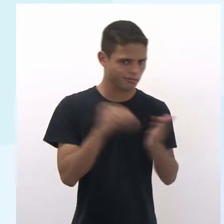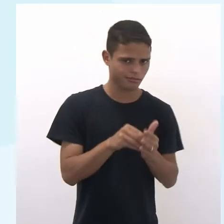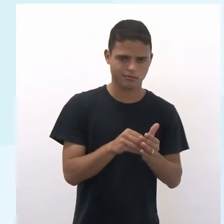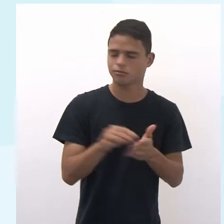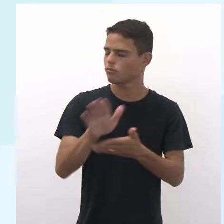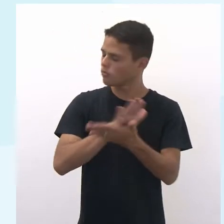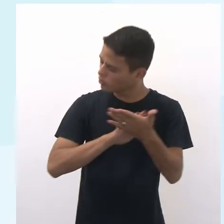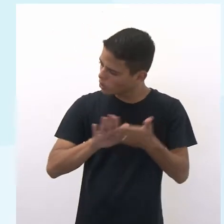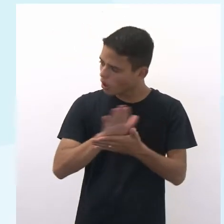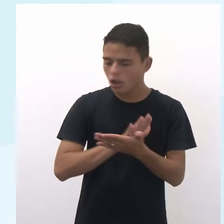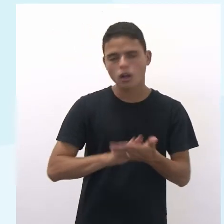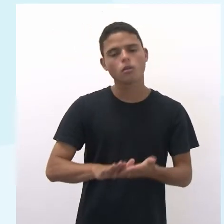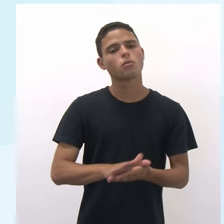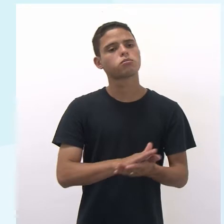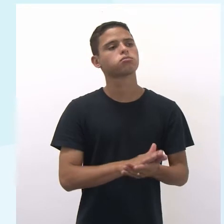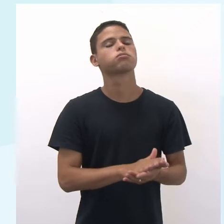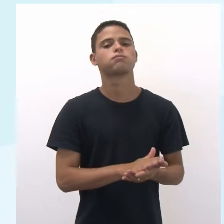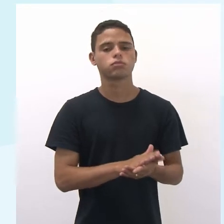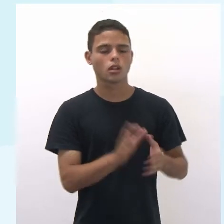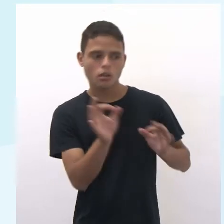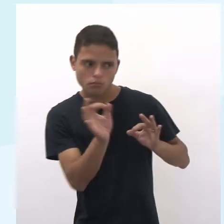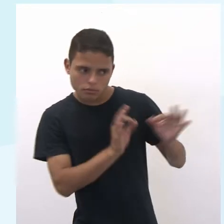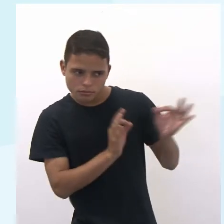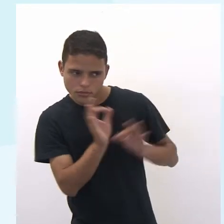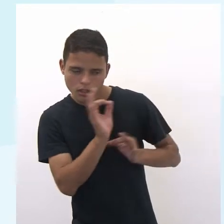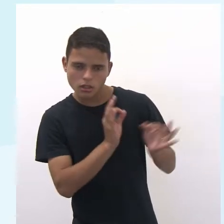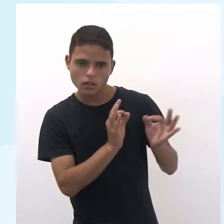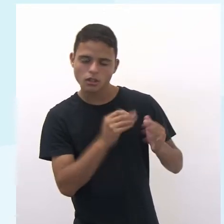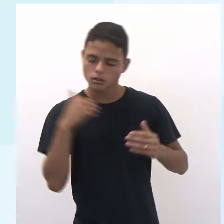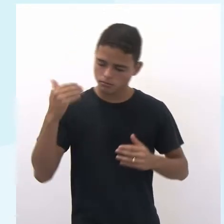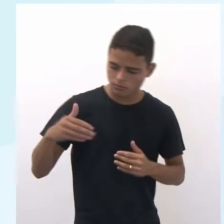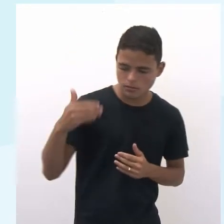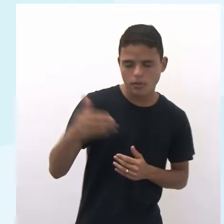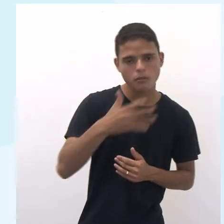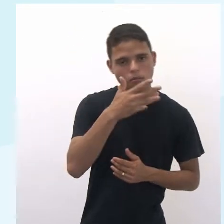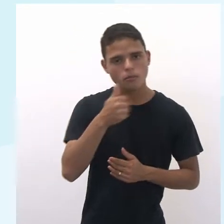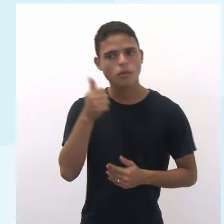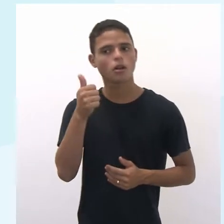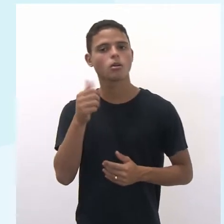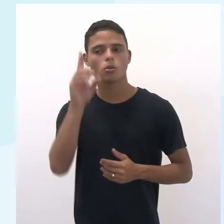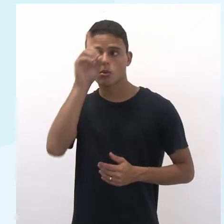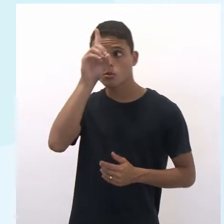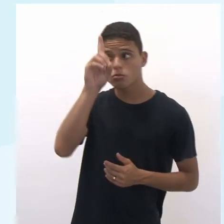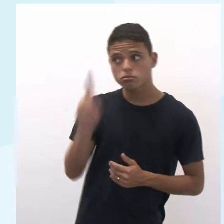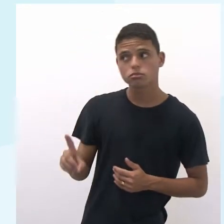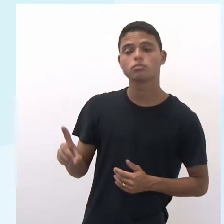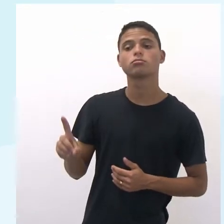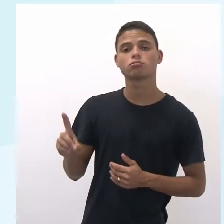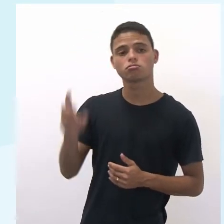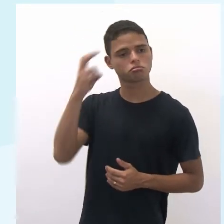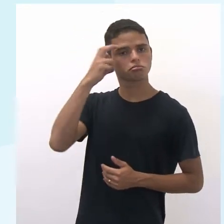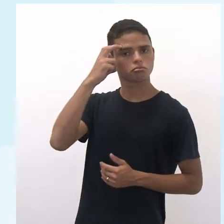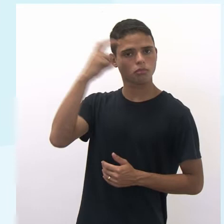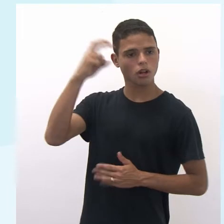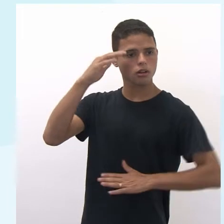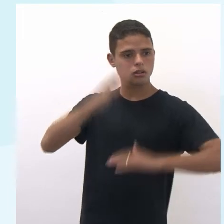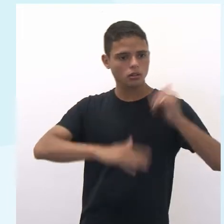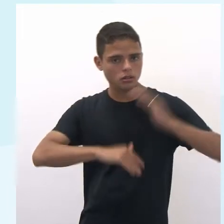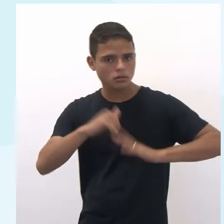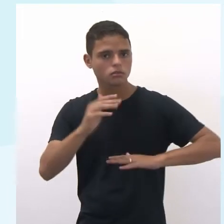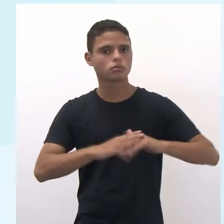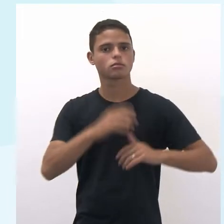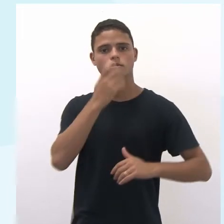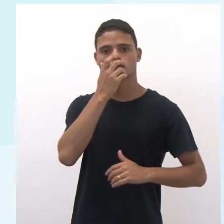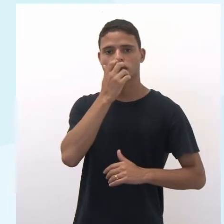São produções cada vez melhores, com diretores extremamente habilidosos, tanto é